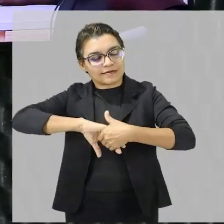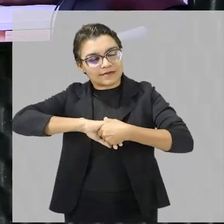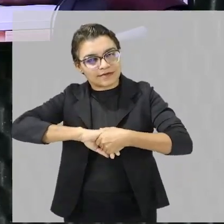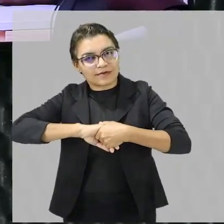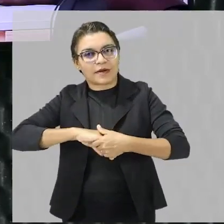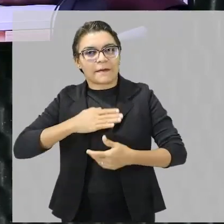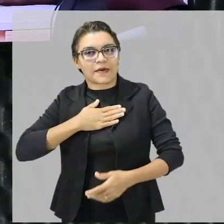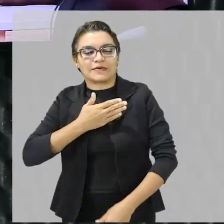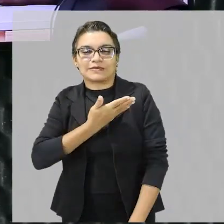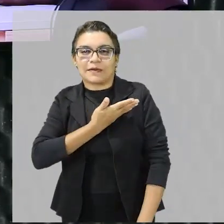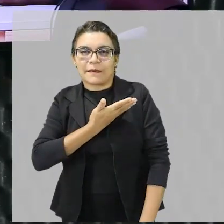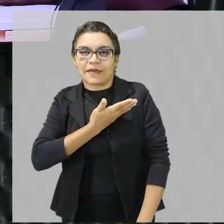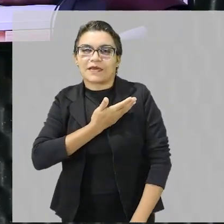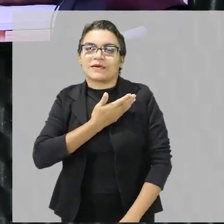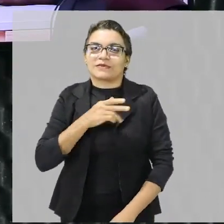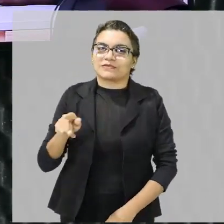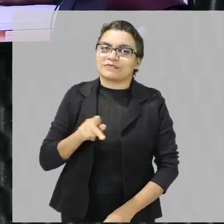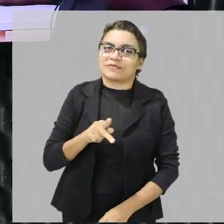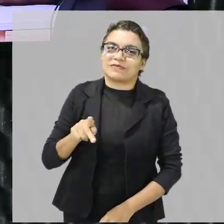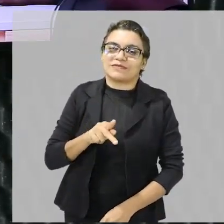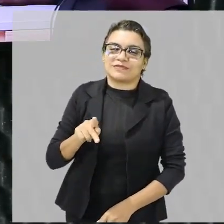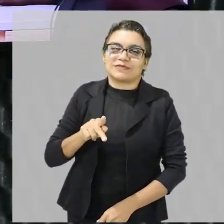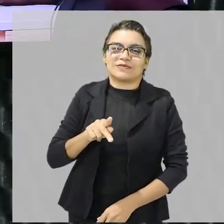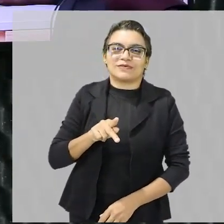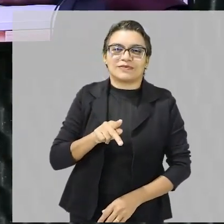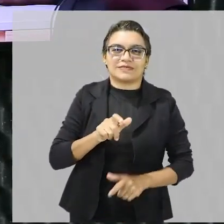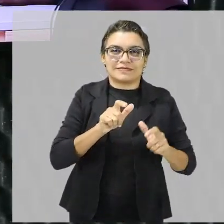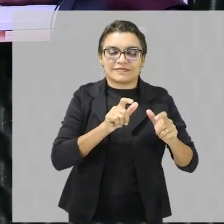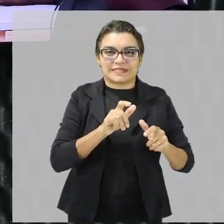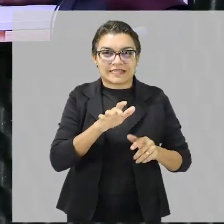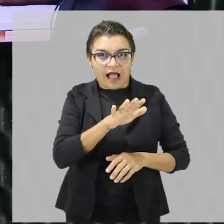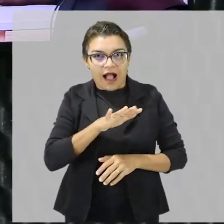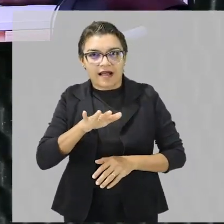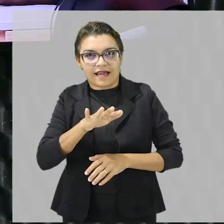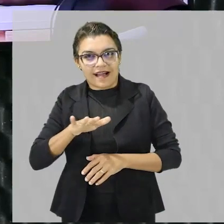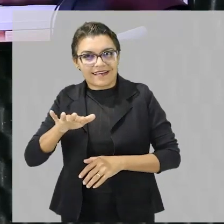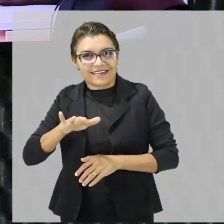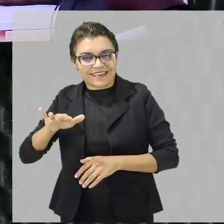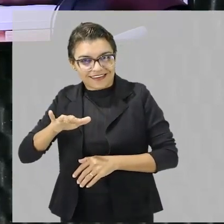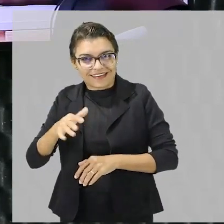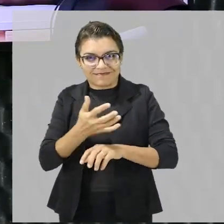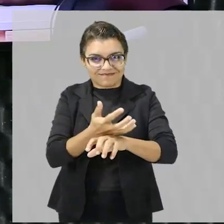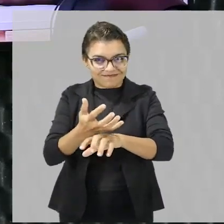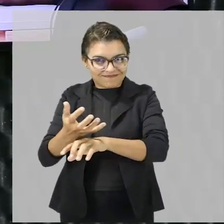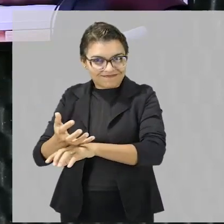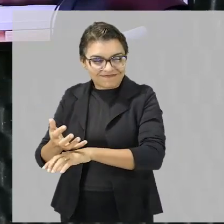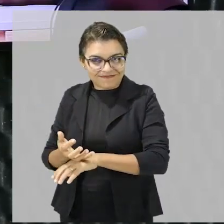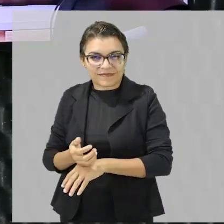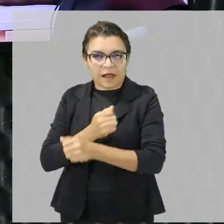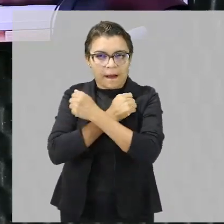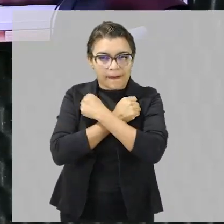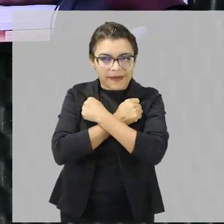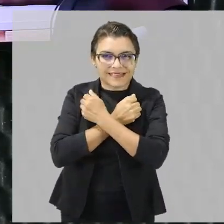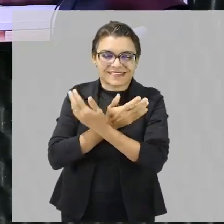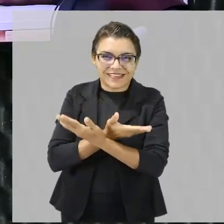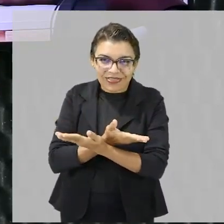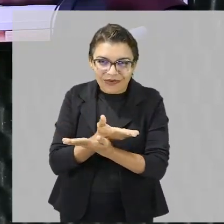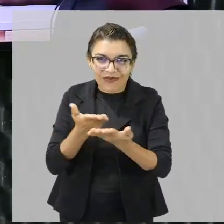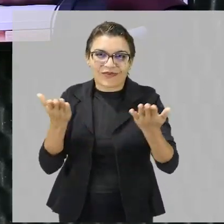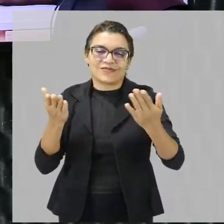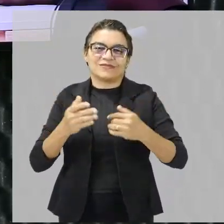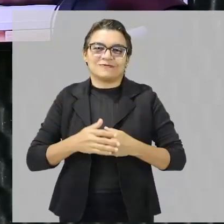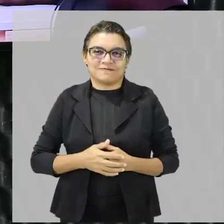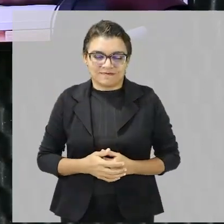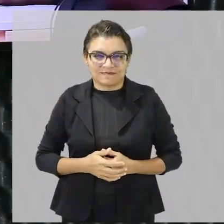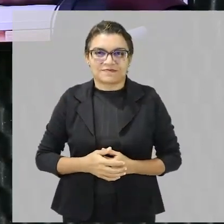tanto dessas áreas maravilhosas que nós temos todos os conteúdos aqui desenvolvidos. Deixar meu forte abraço a todos, com